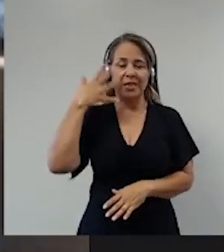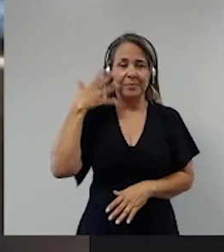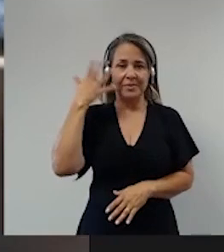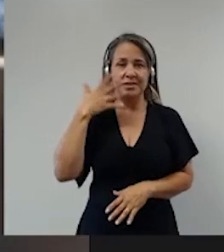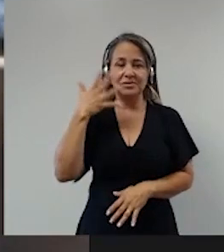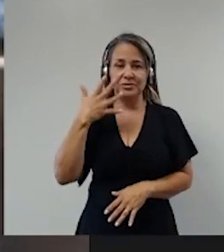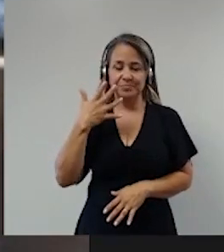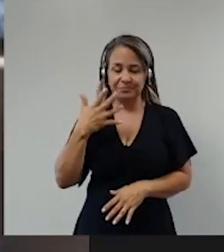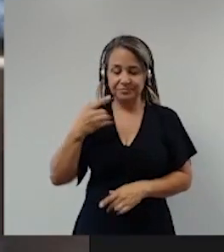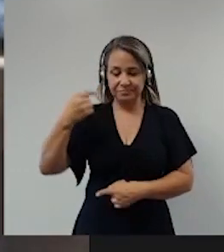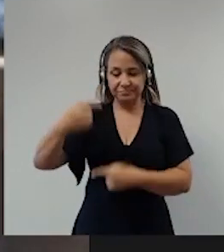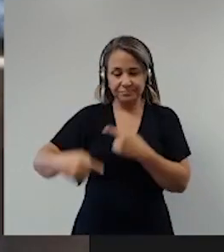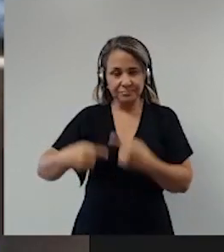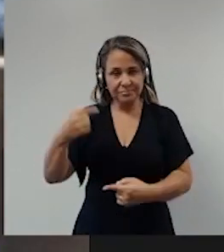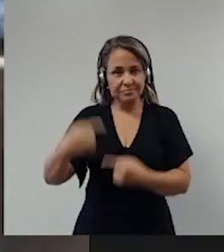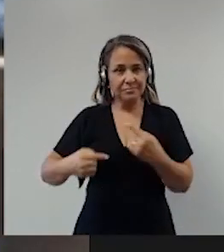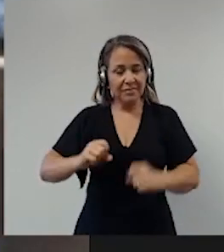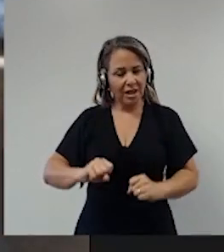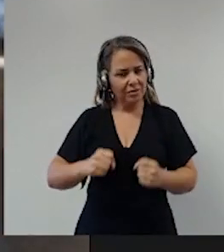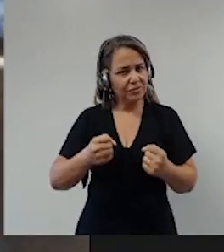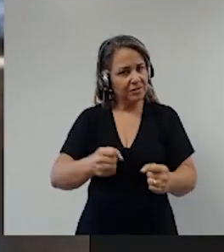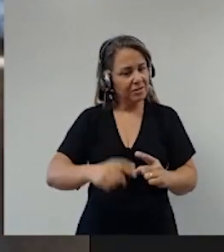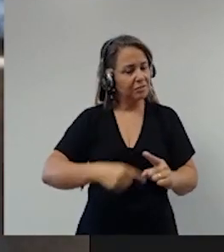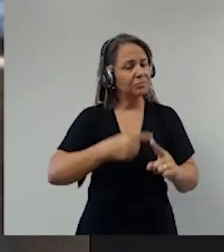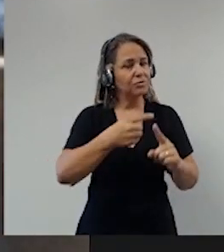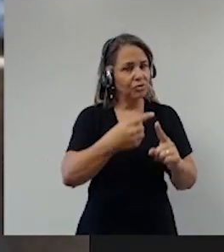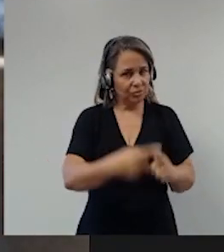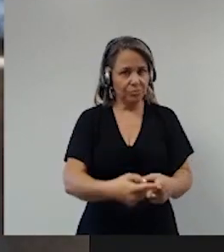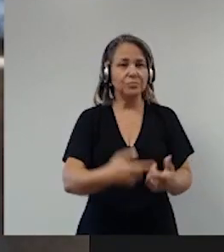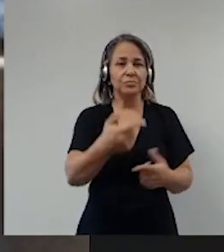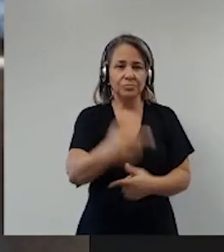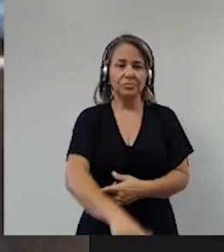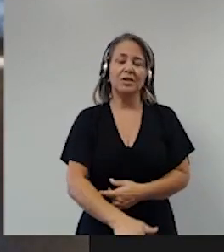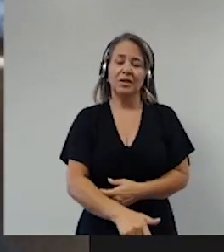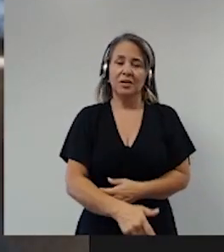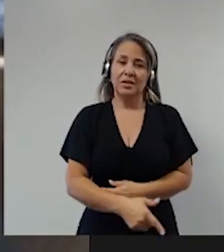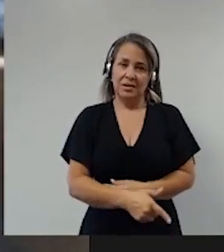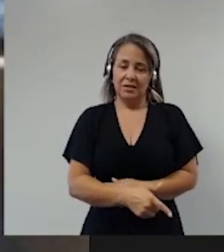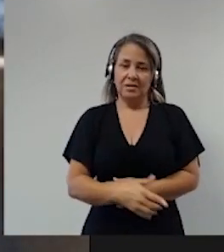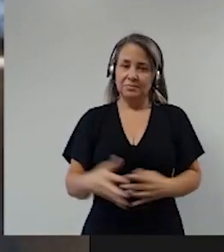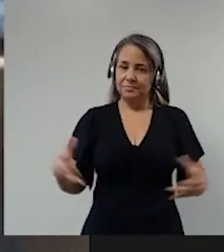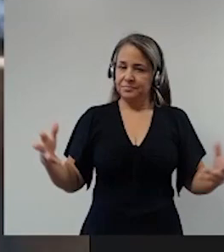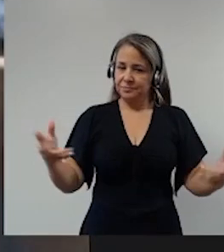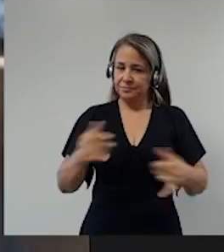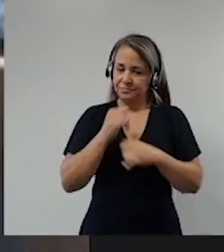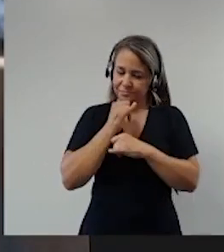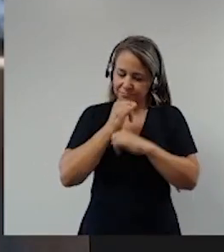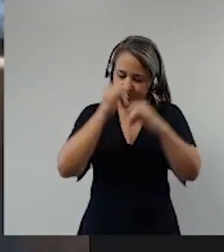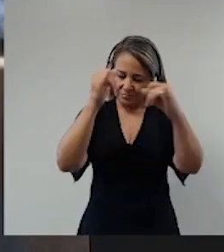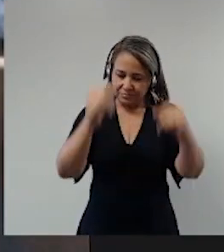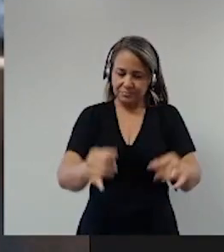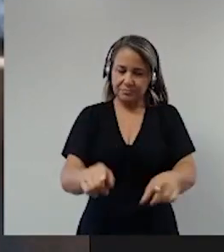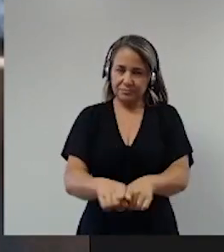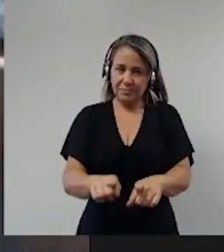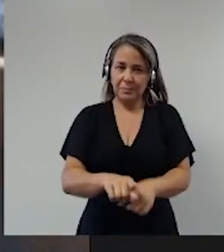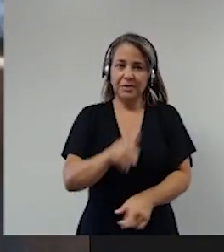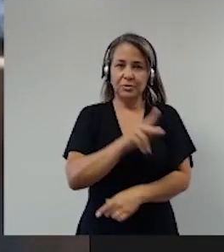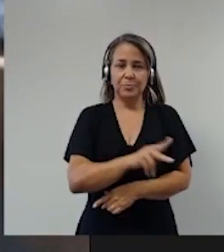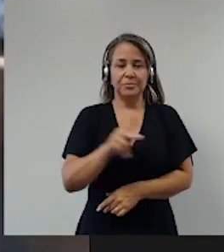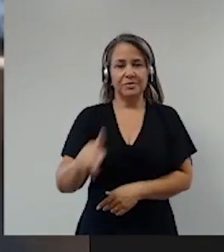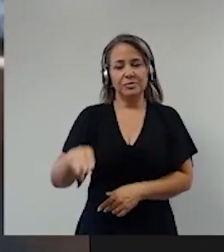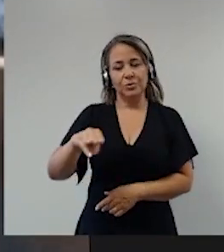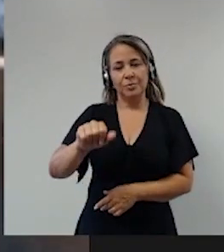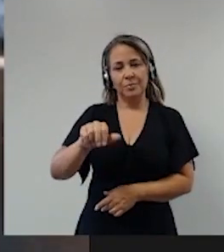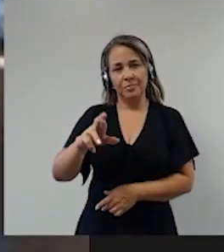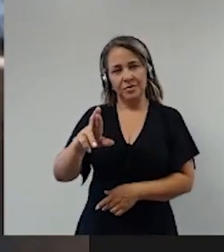vez todos os argumentos aqui trazidos pelo desembargador Marcos, todos os argumentos trazidos pelo professor e colega